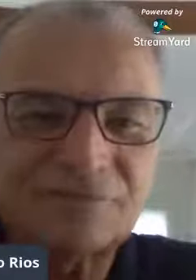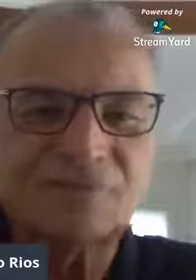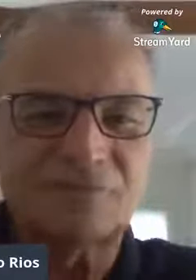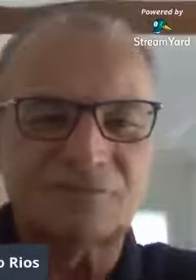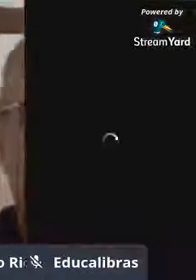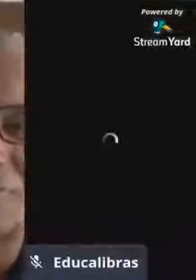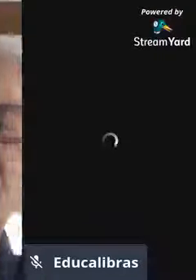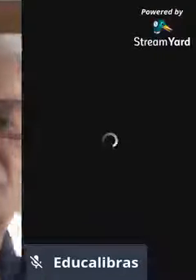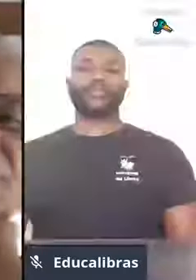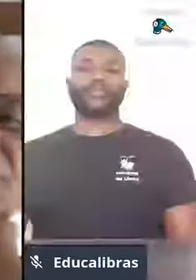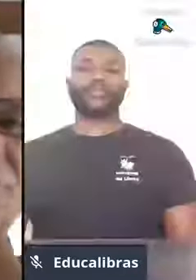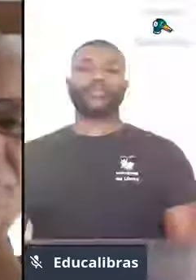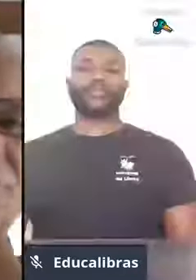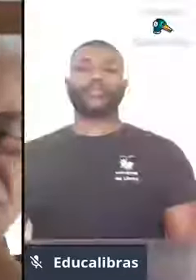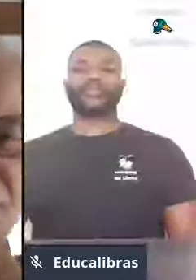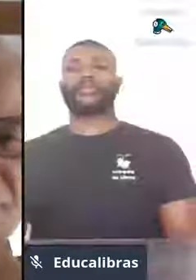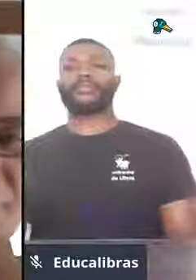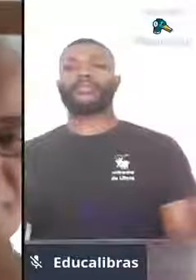a